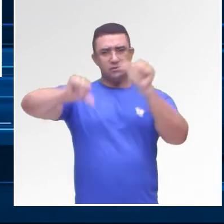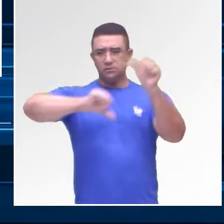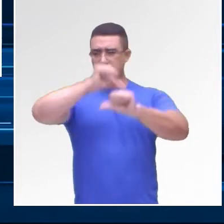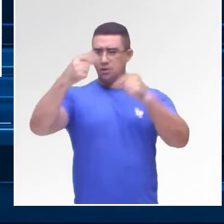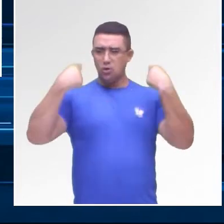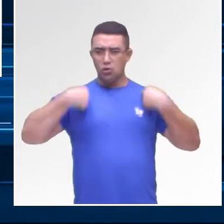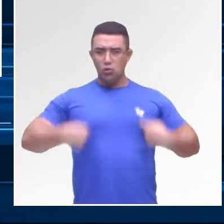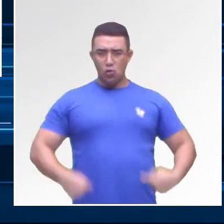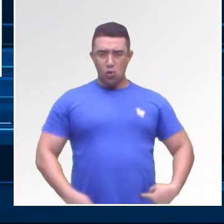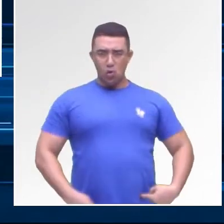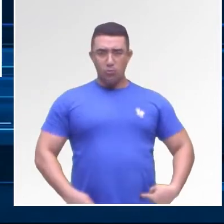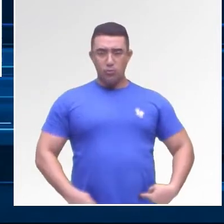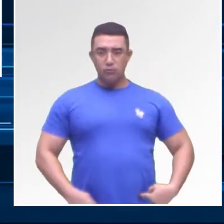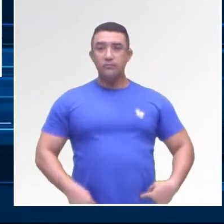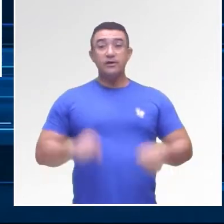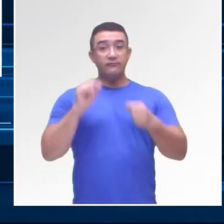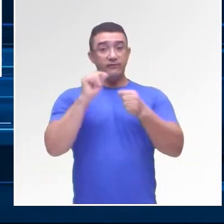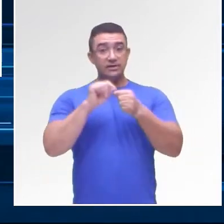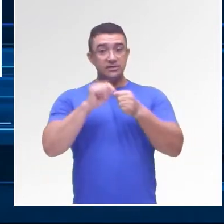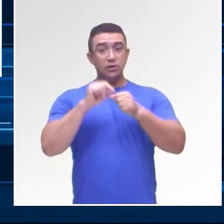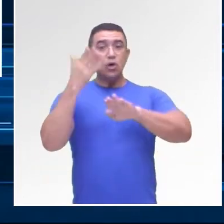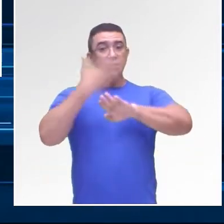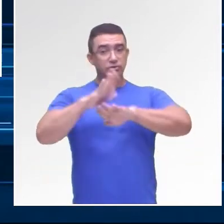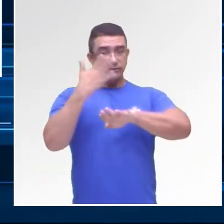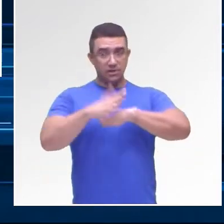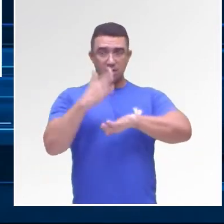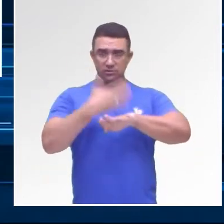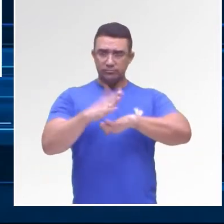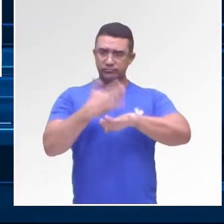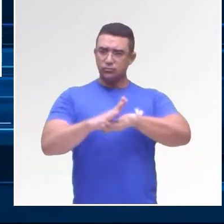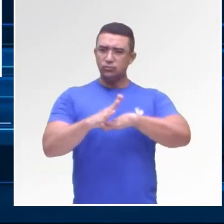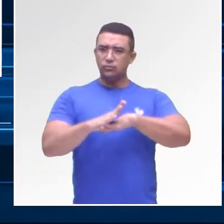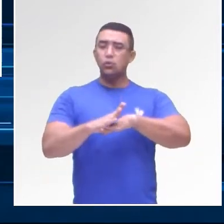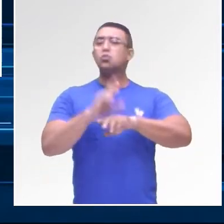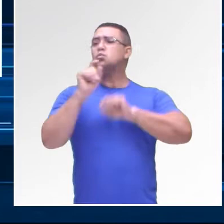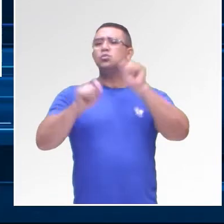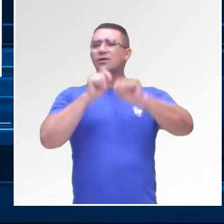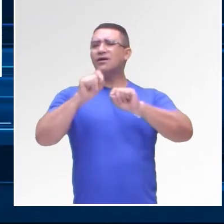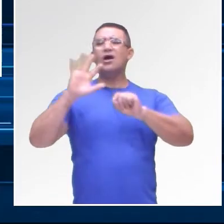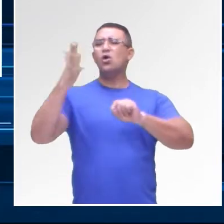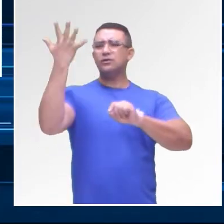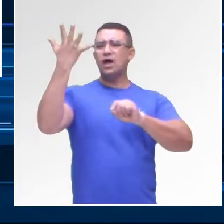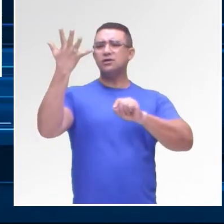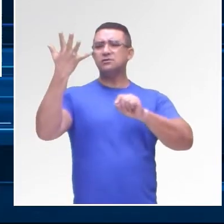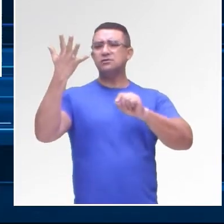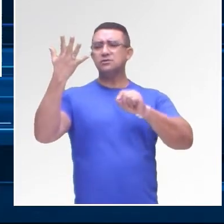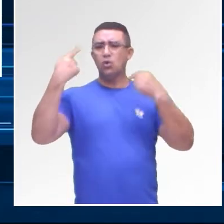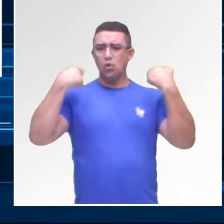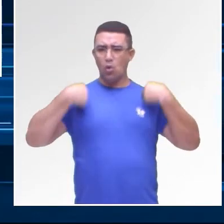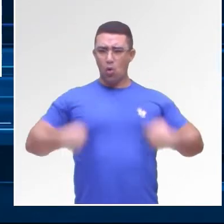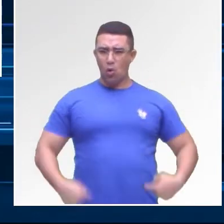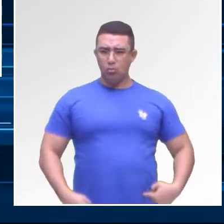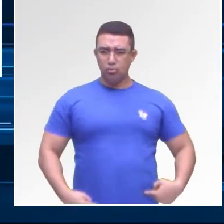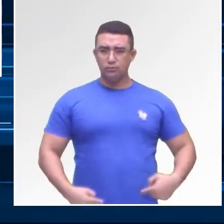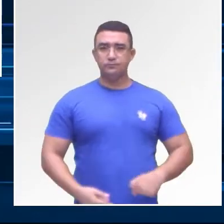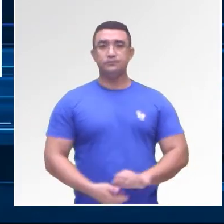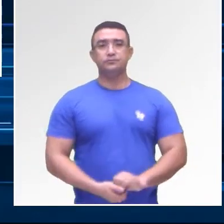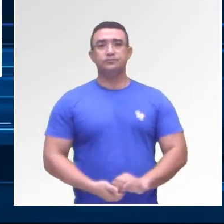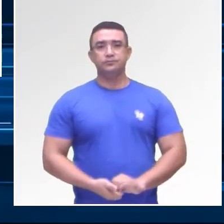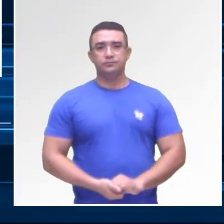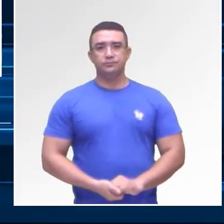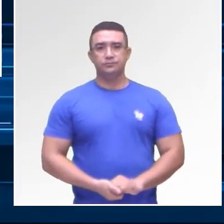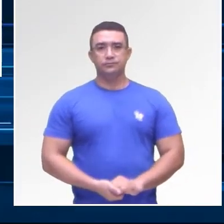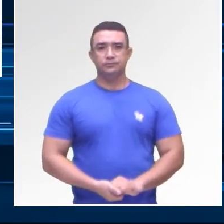o exercício físico. Vocês sabem o que ocorre no nosso corpo? Vamos aprender? Então vamos lá.